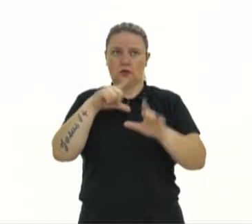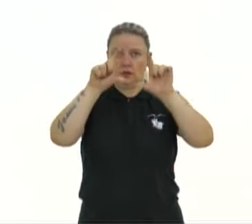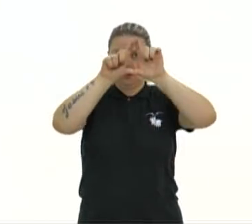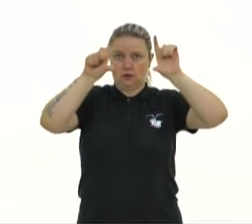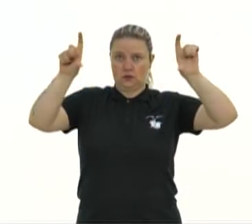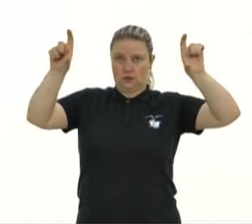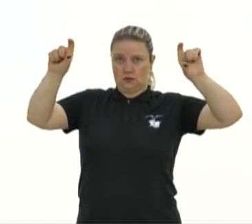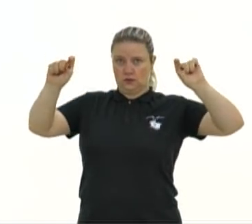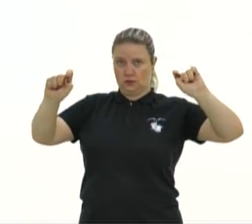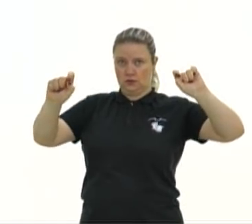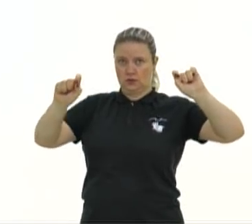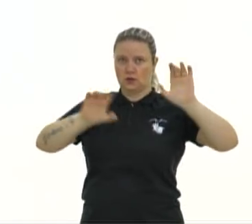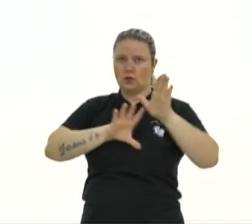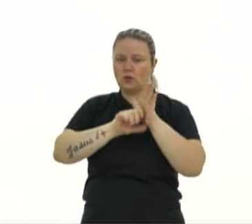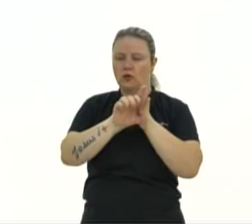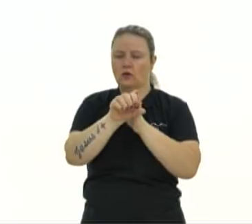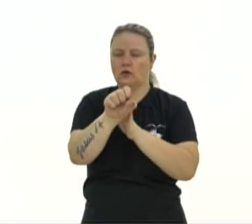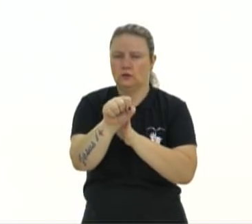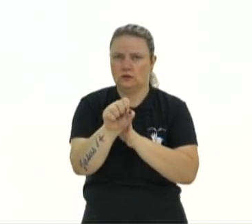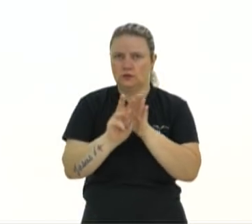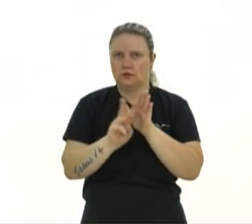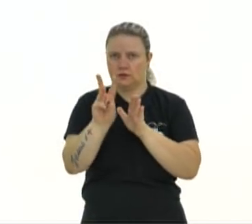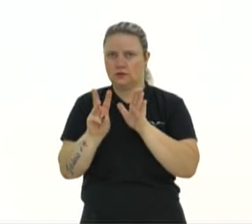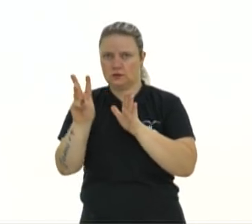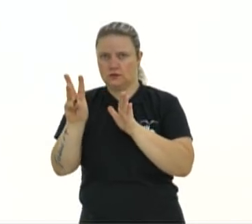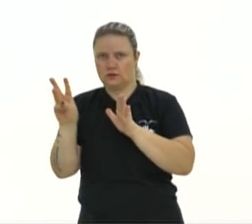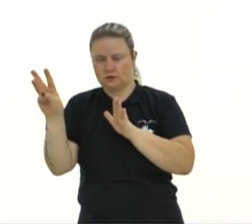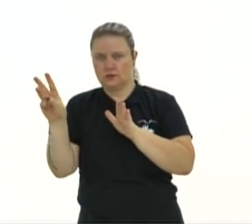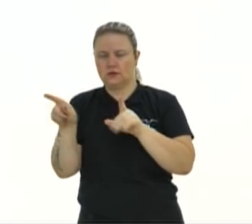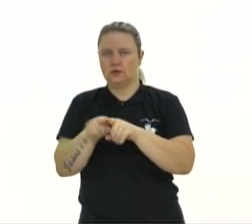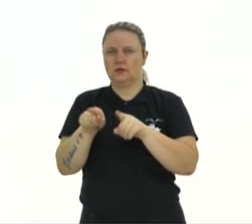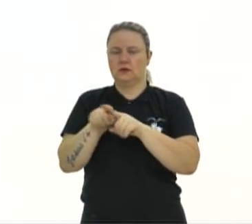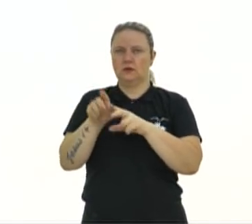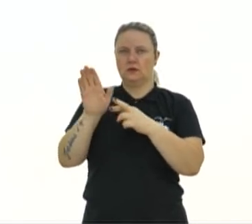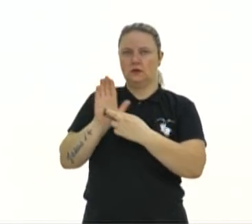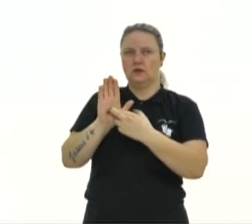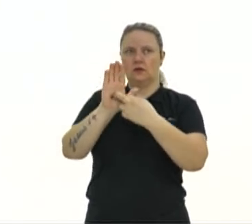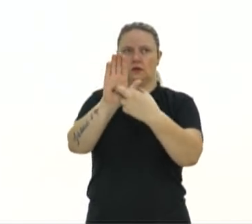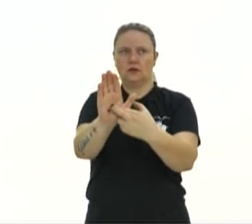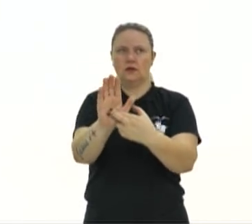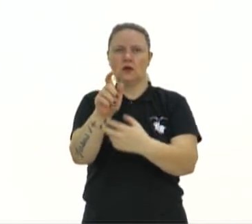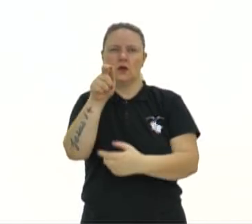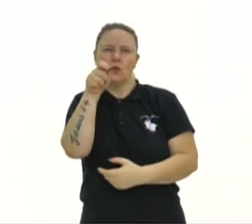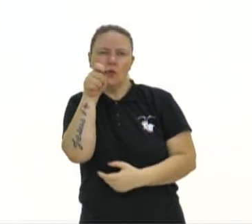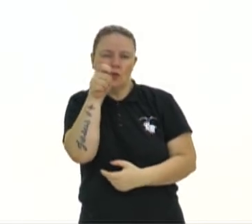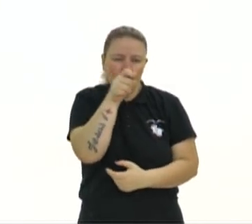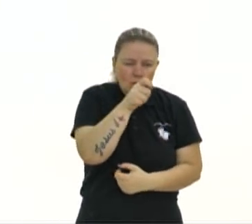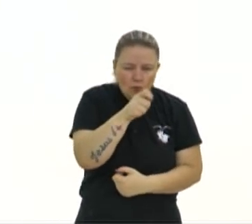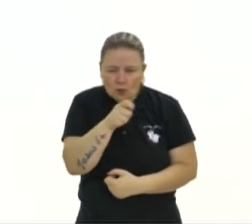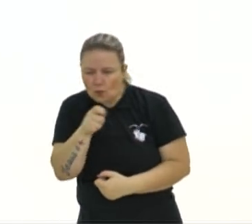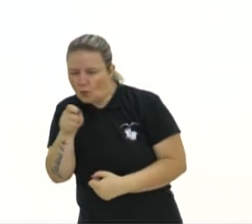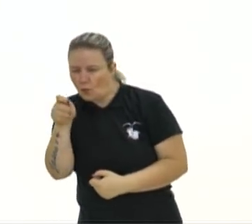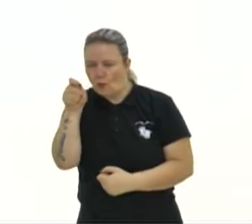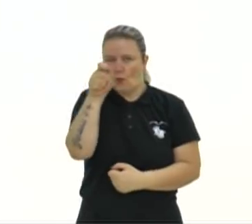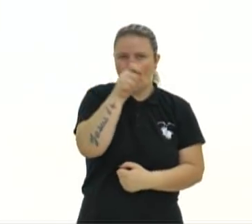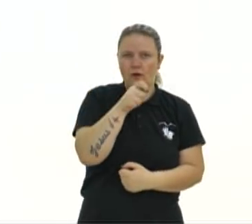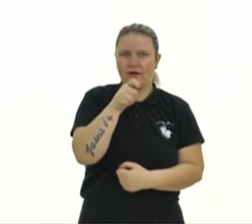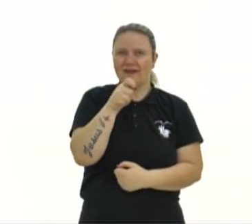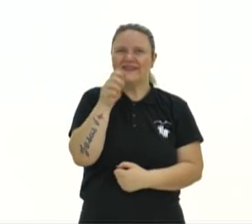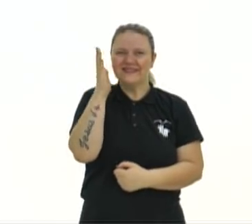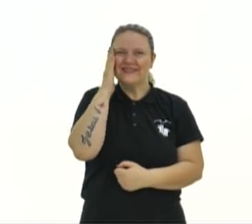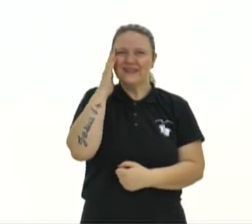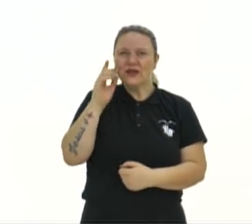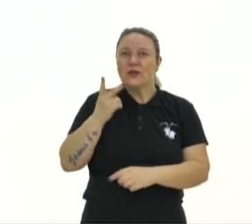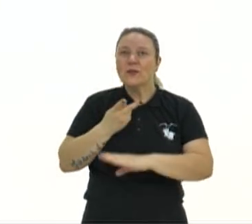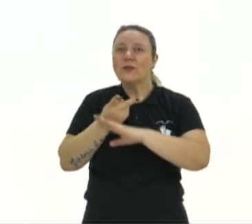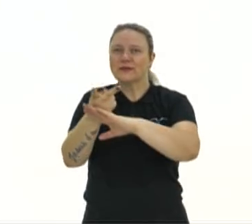digitaria, né, no site de busca e a representação da lupa, onde normalmente clicamos para